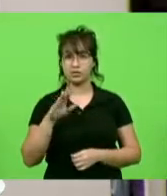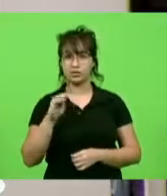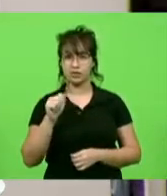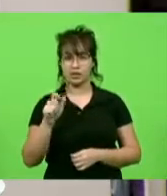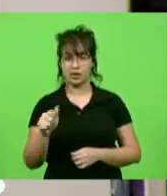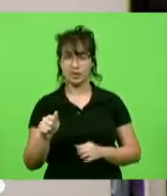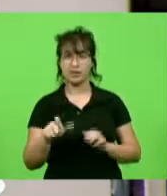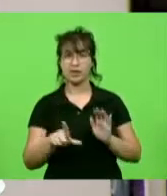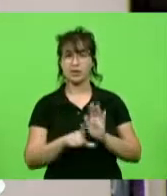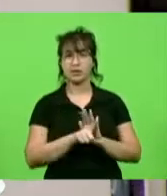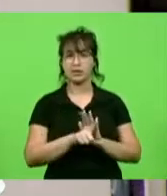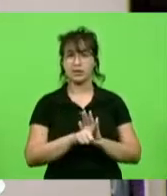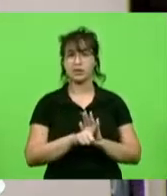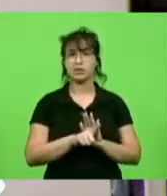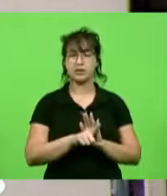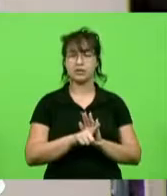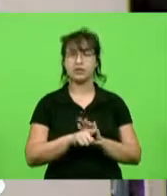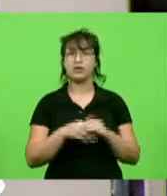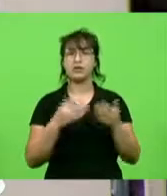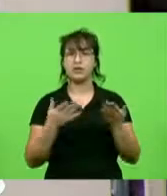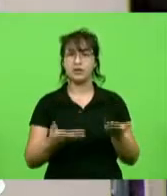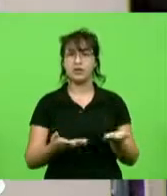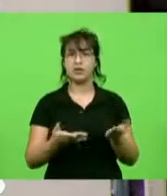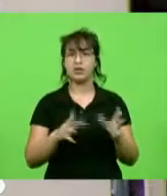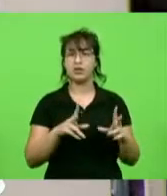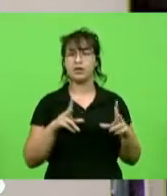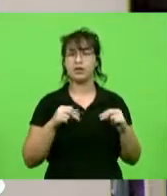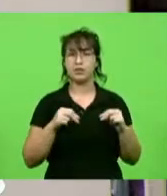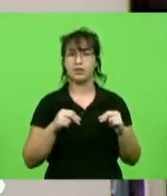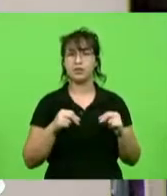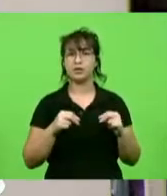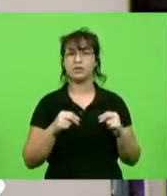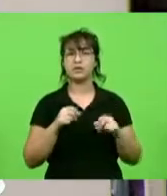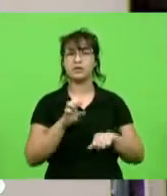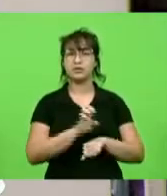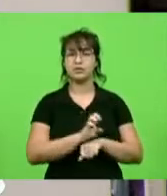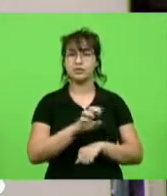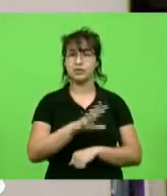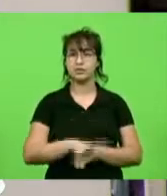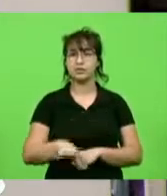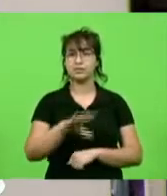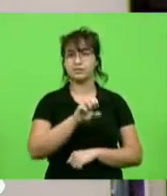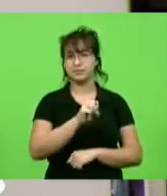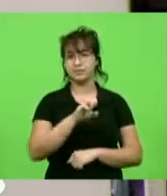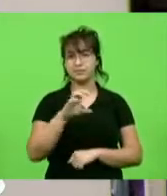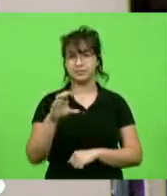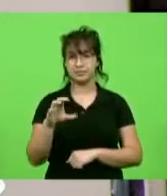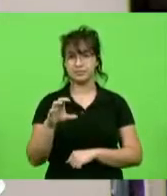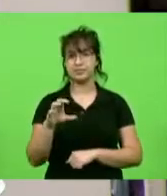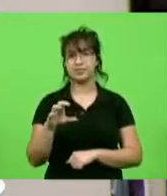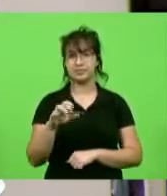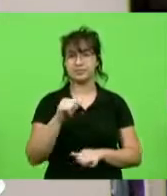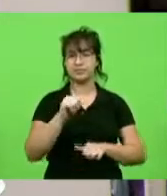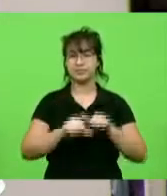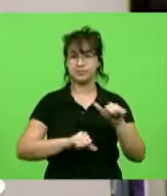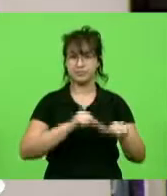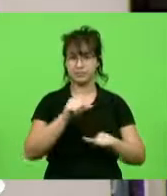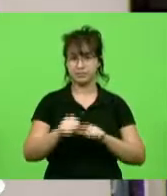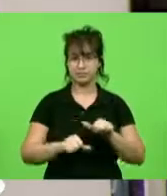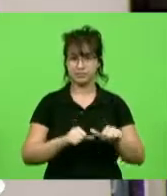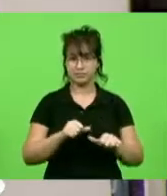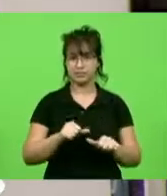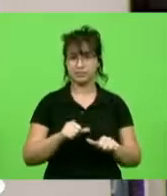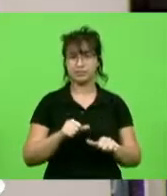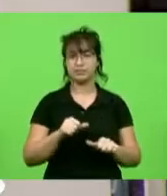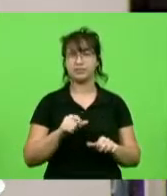16.733/2015, que consolida as leis que dispõem sobre o reconhecimento de utilidade pública estadual no âmbito do Estado de Santa Catarina, para alterar a denominação da